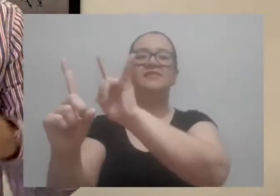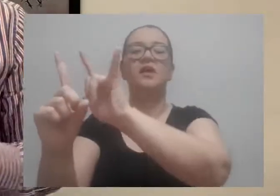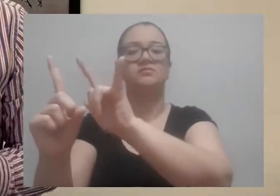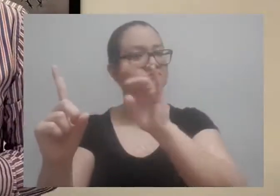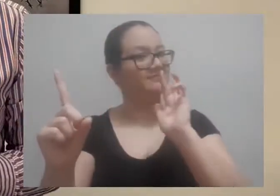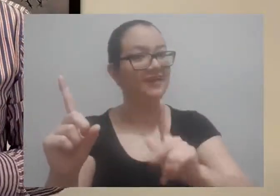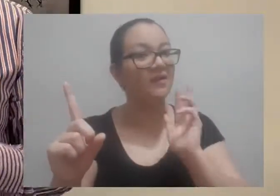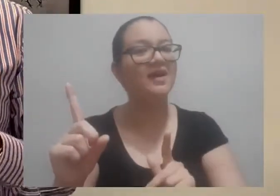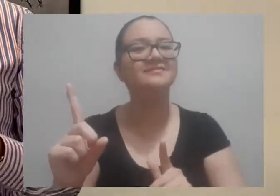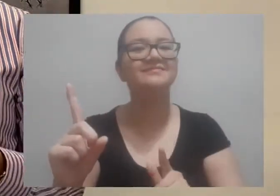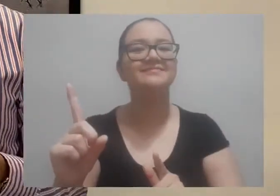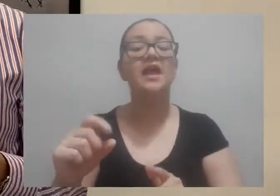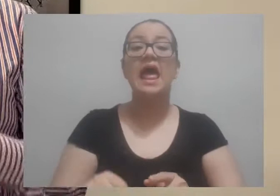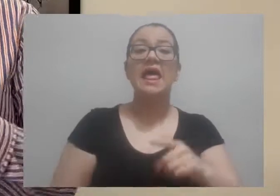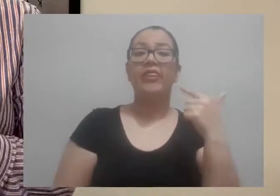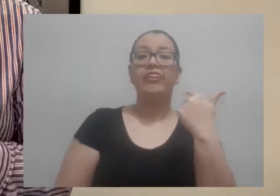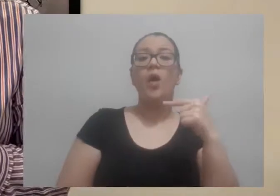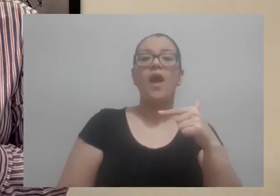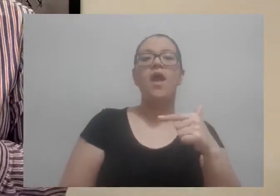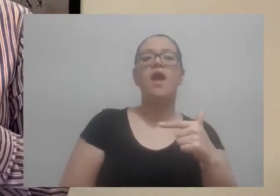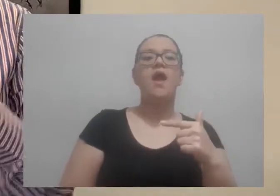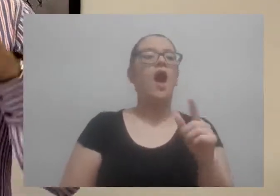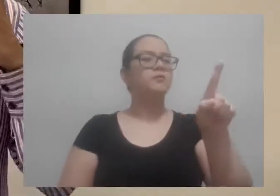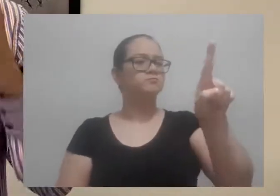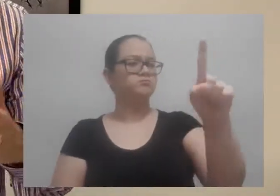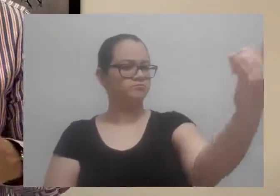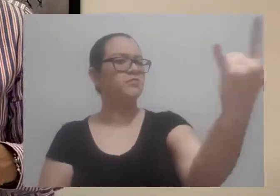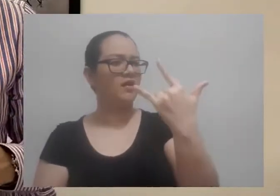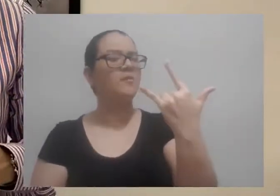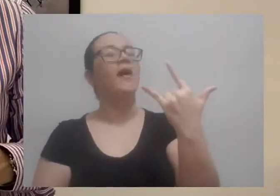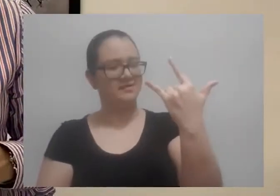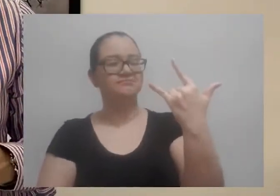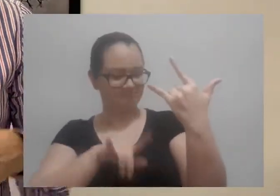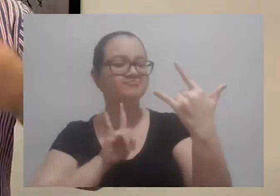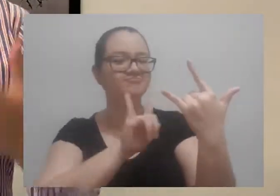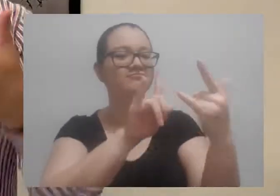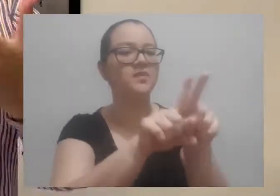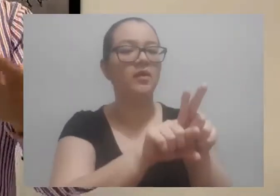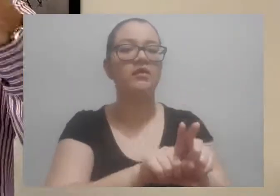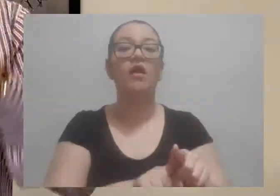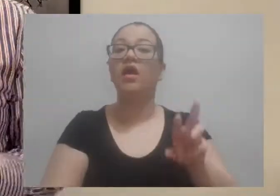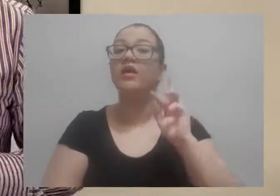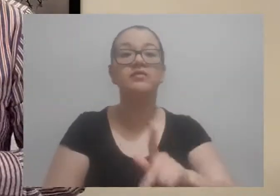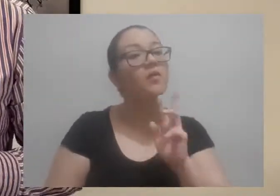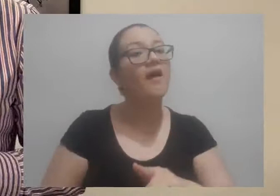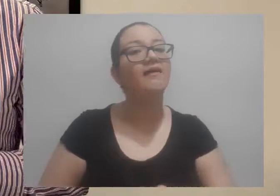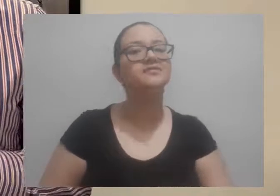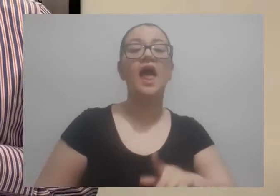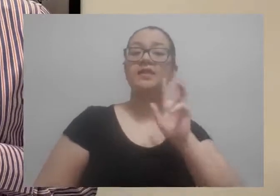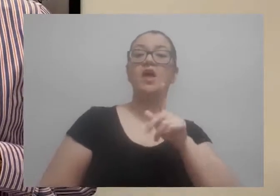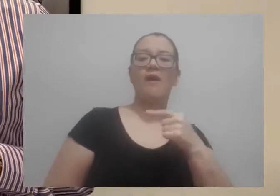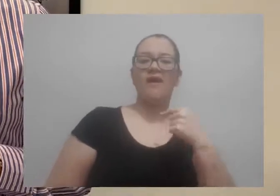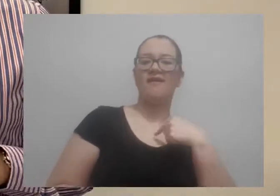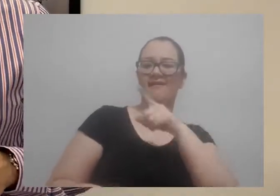ser amado primeiro para poder amar. O seu amor não é direcionado somente àqueles cujo amor receberá